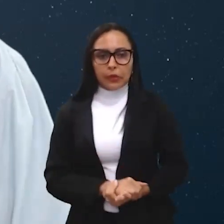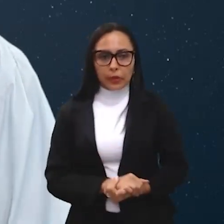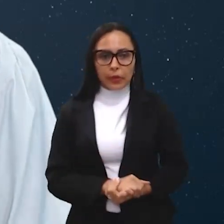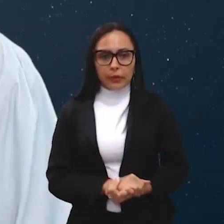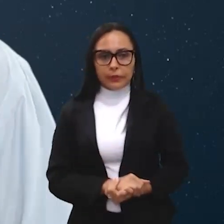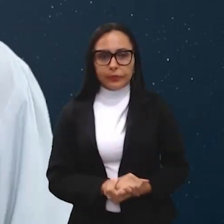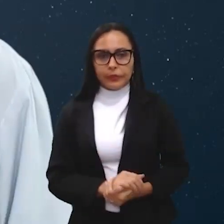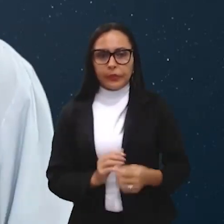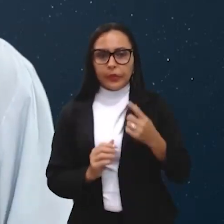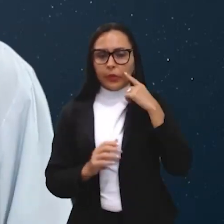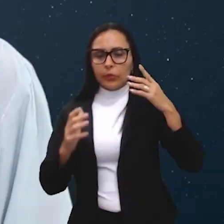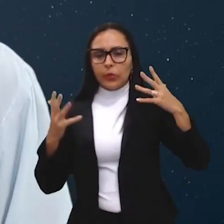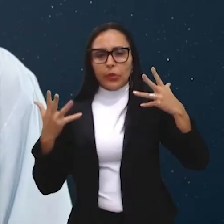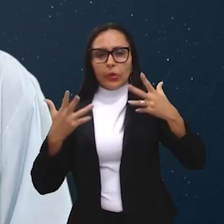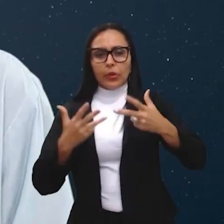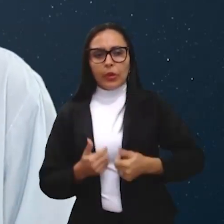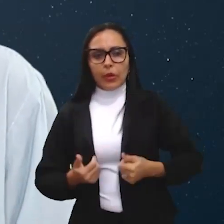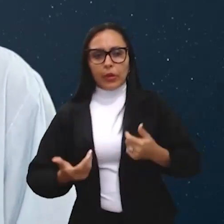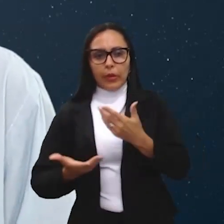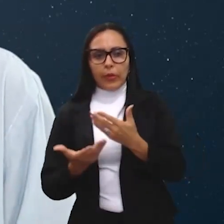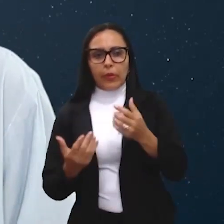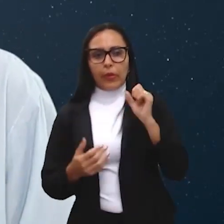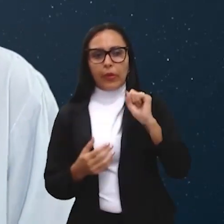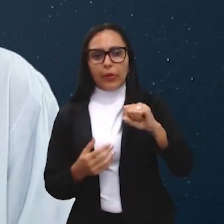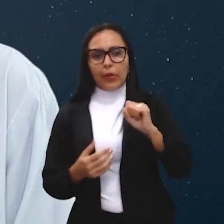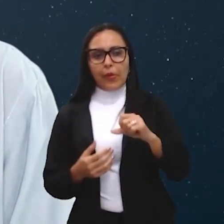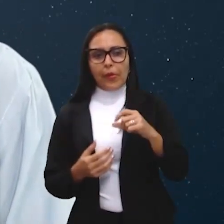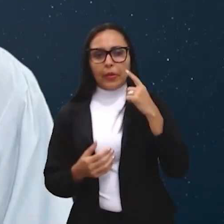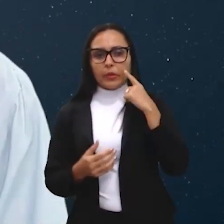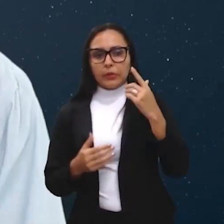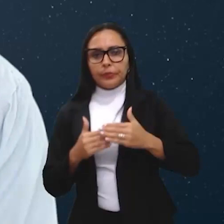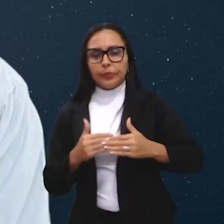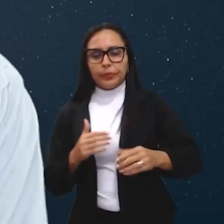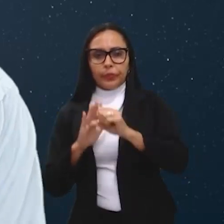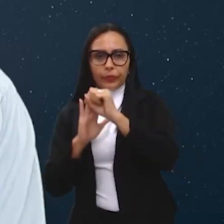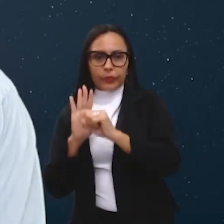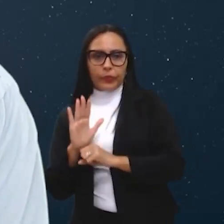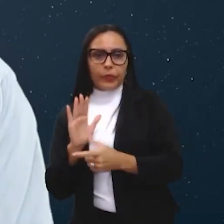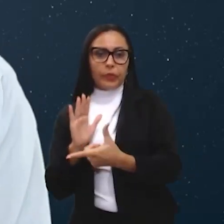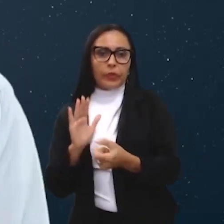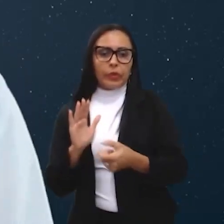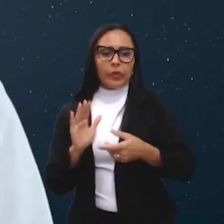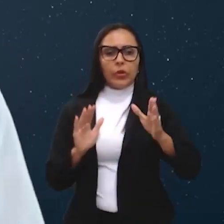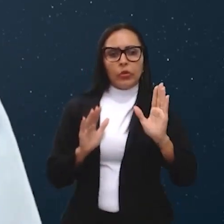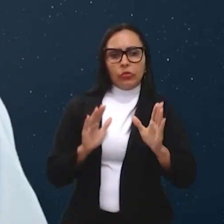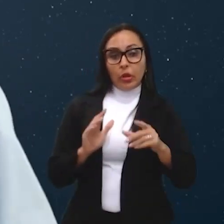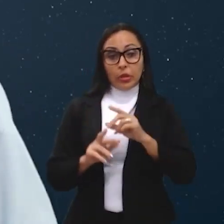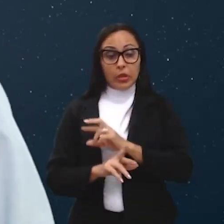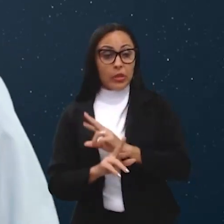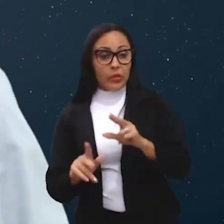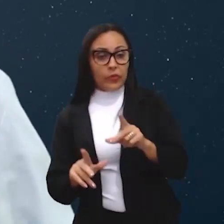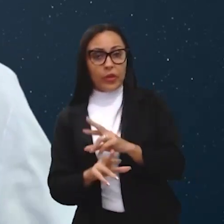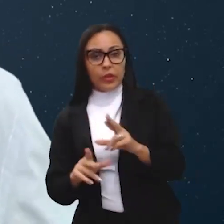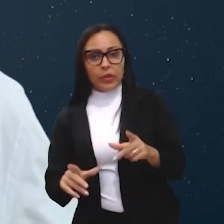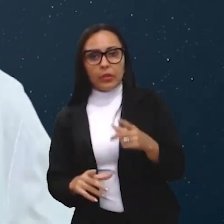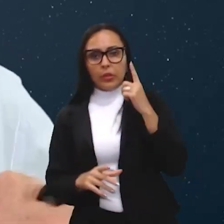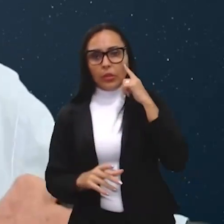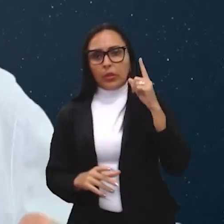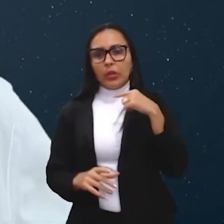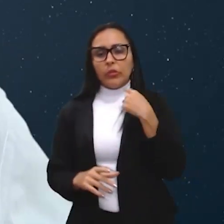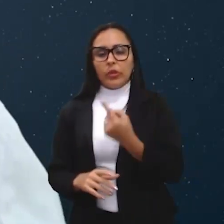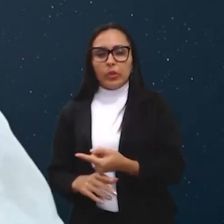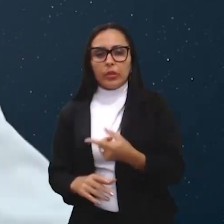toda uma situação que era, pode-se dizer, no início do século XX, já bem diferente do que a gente